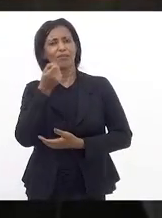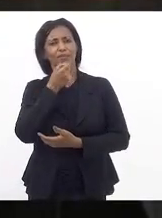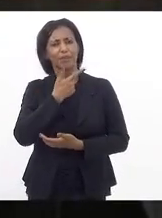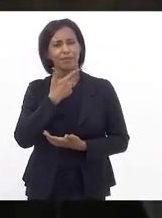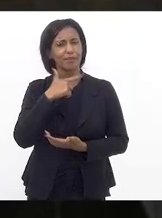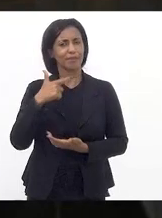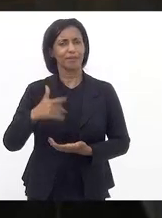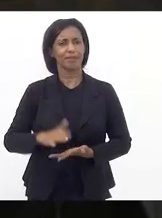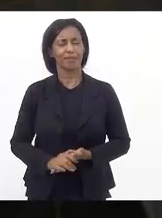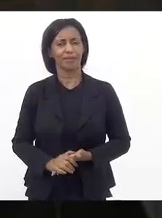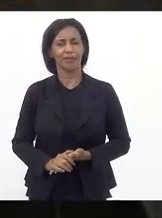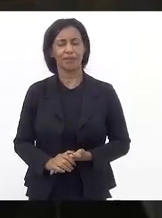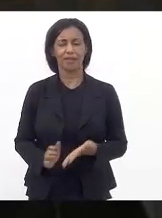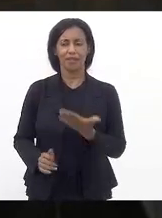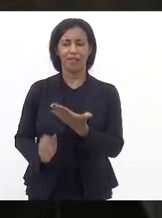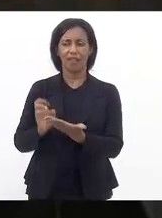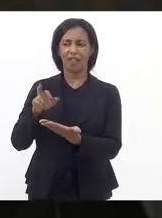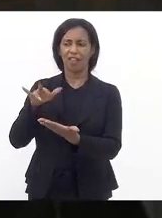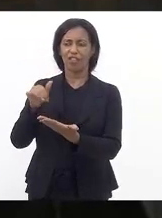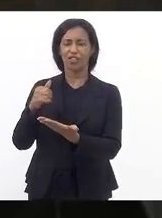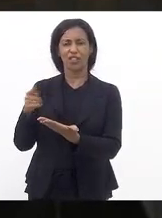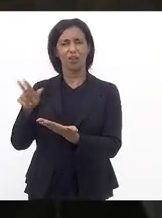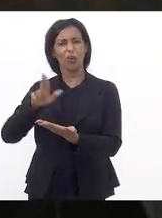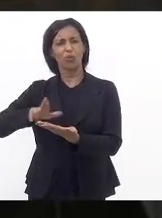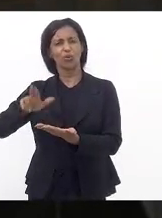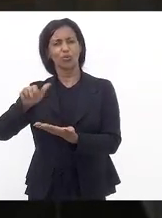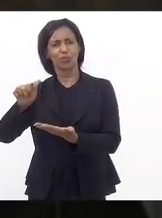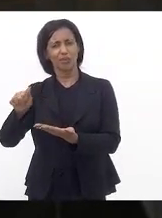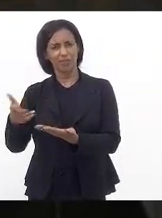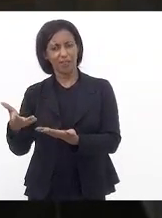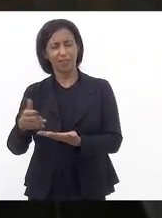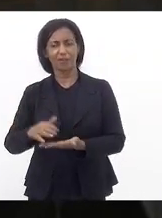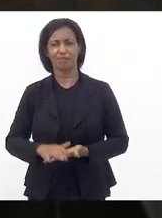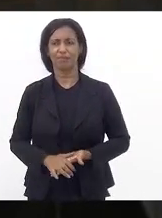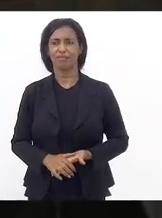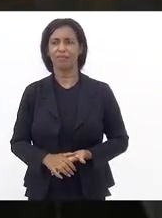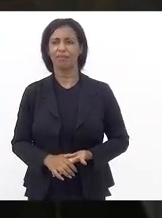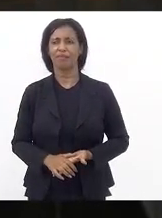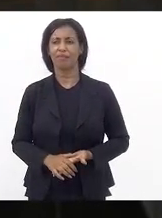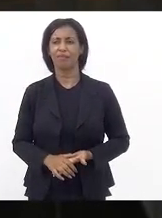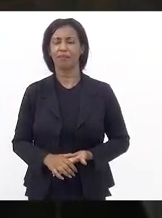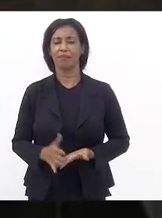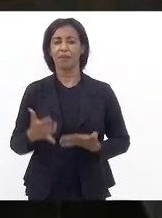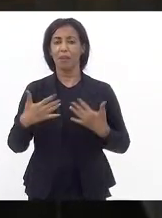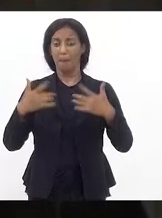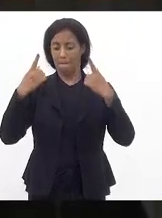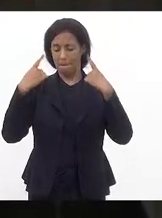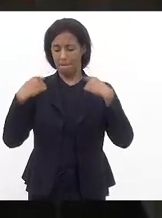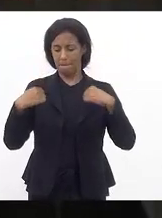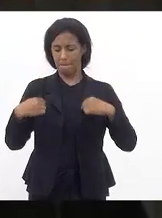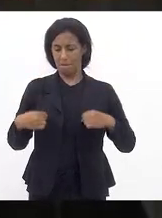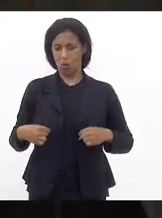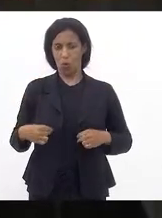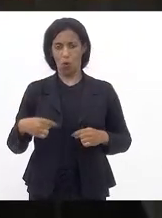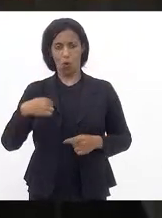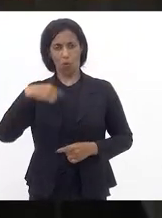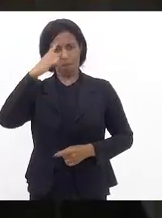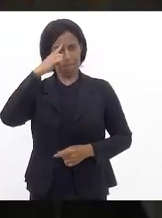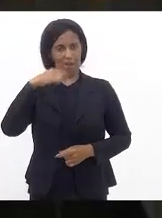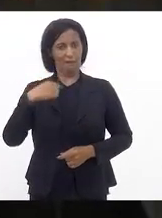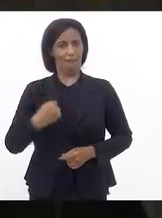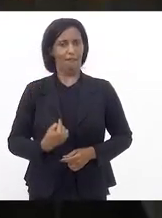engraçado que a esquerda gosta muito de usar né Deputado a tia Jô meu corpo minhas